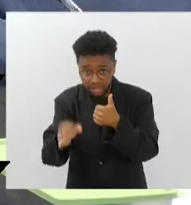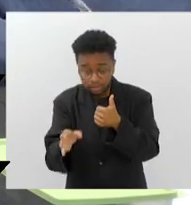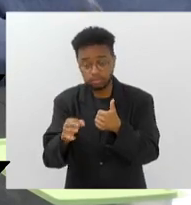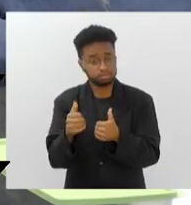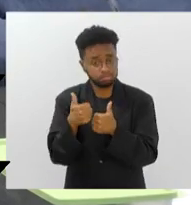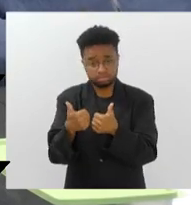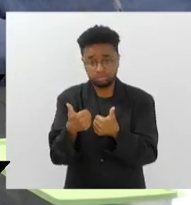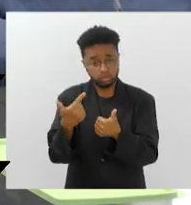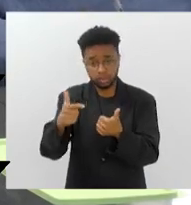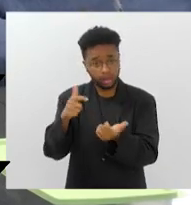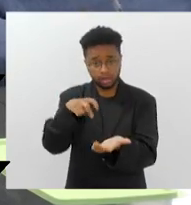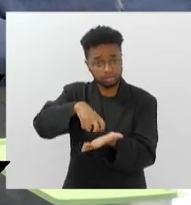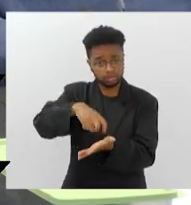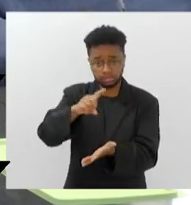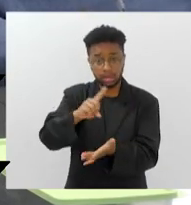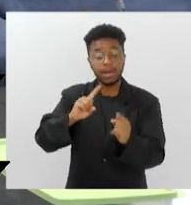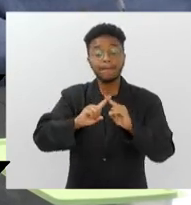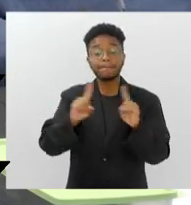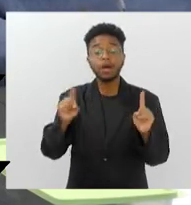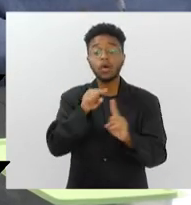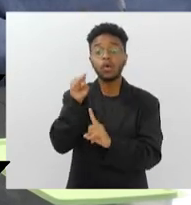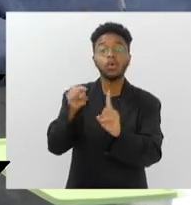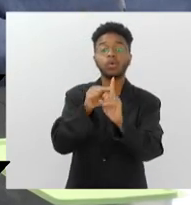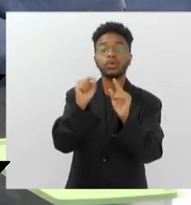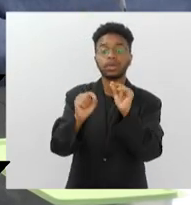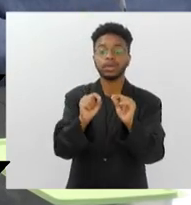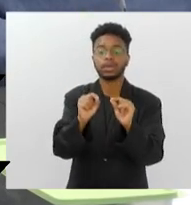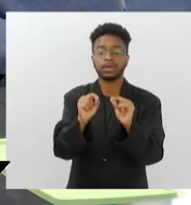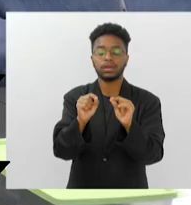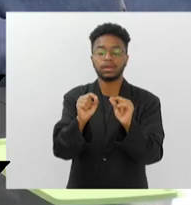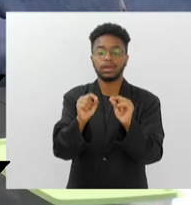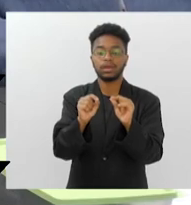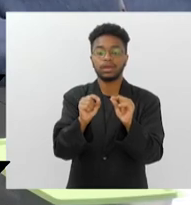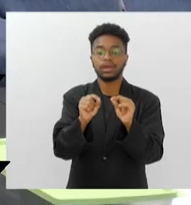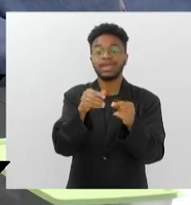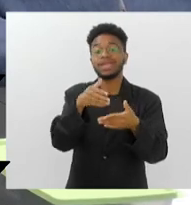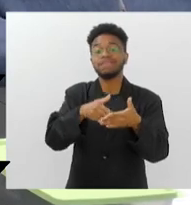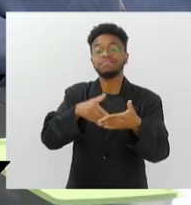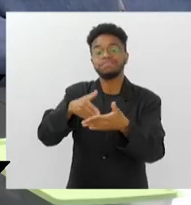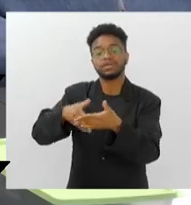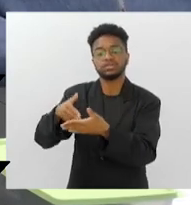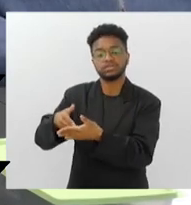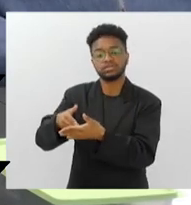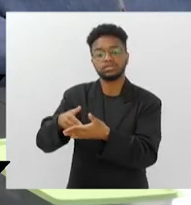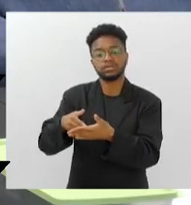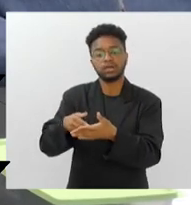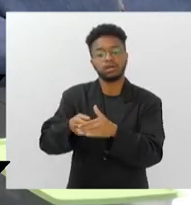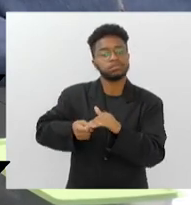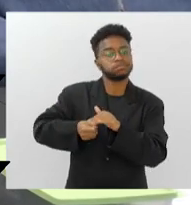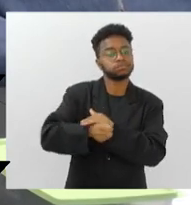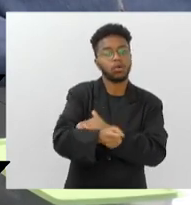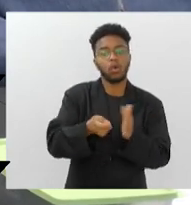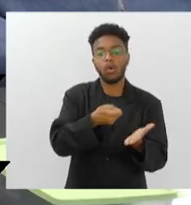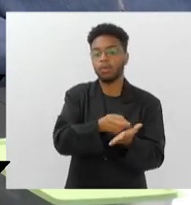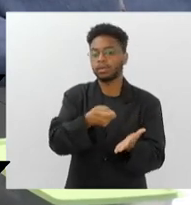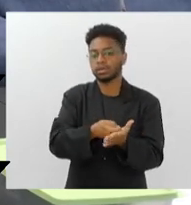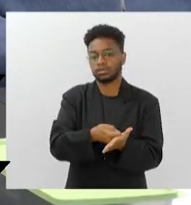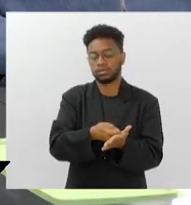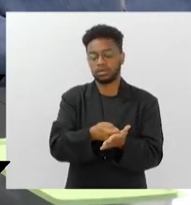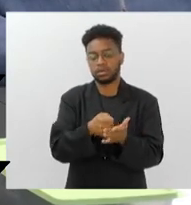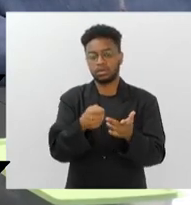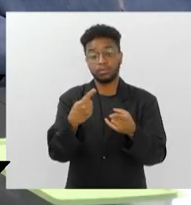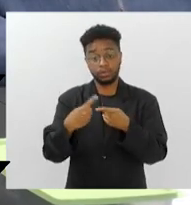desse projeto é restringir as internações compulsórias involuntárias que que